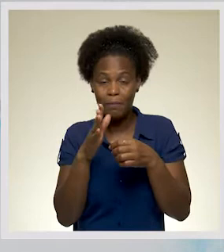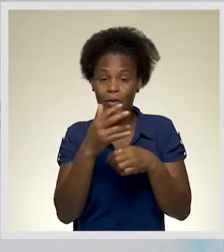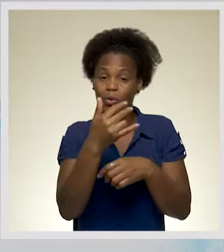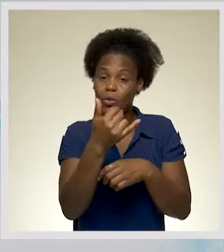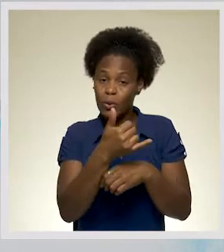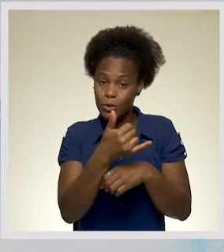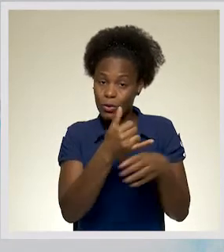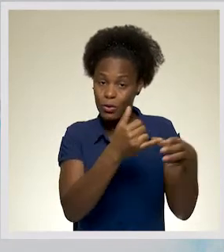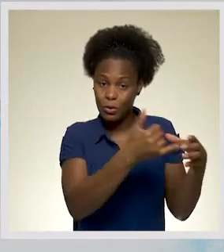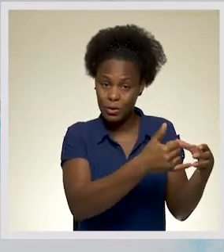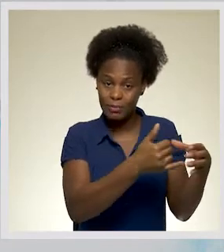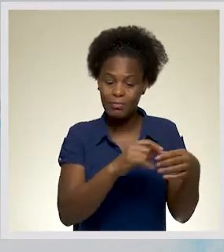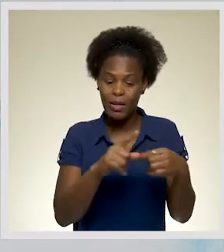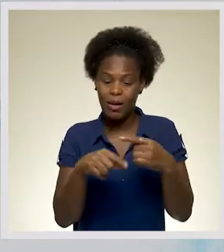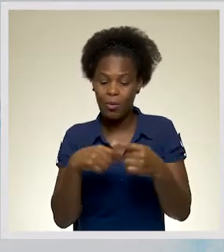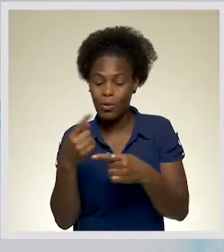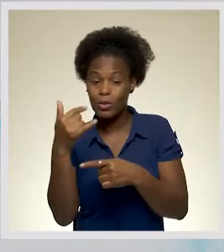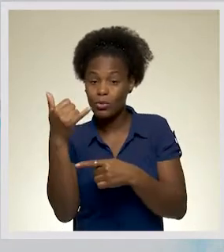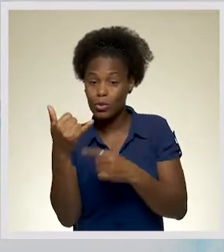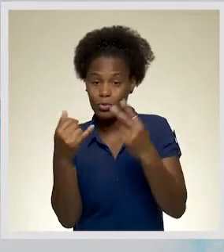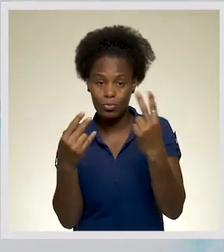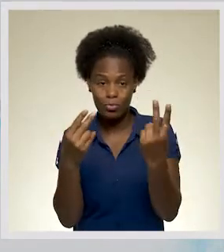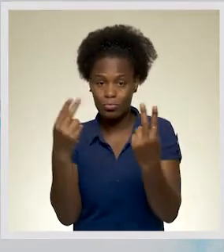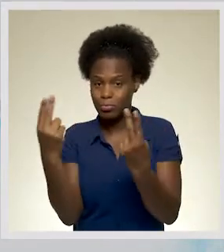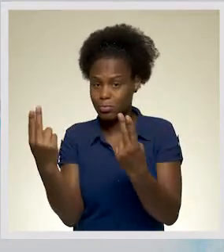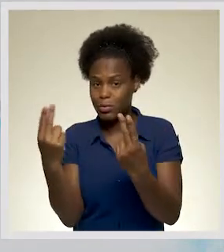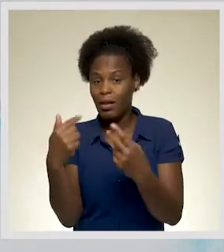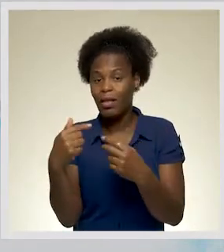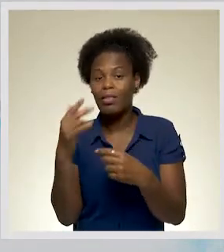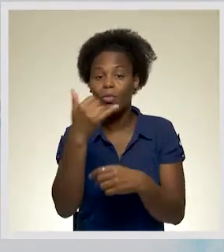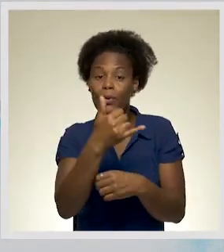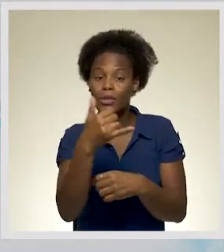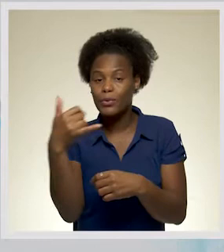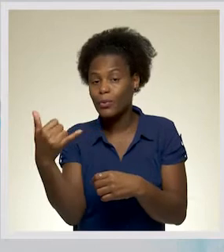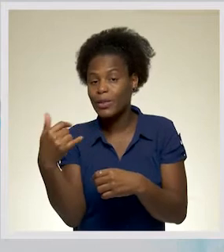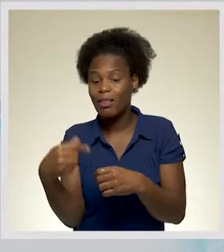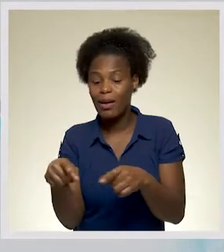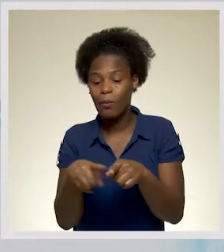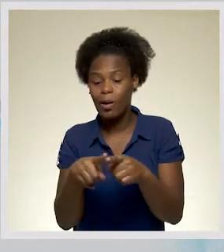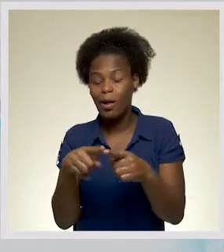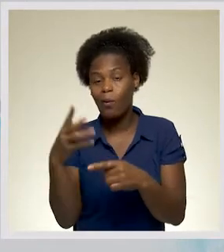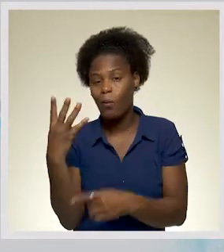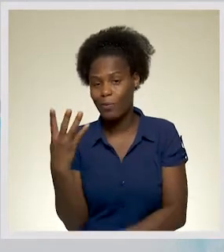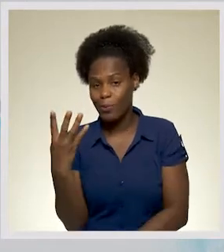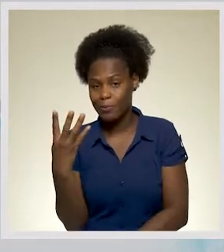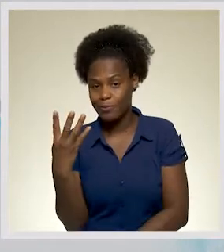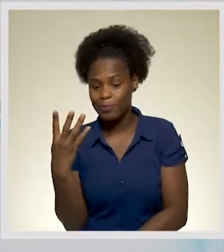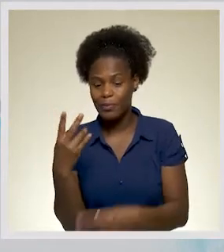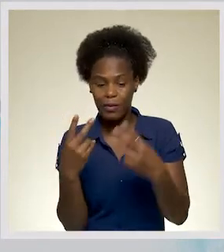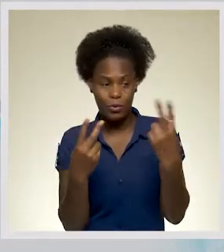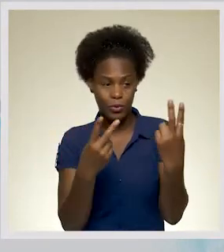2 balões. E, neste caso, temos 4 balões. 2